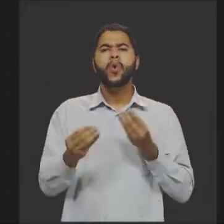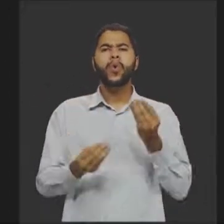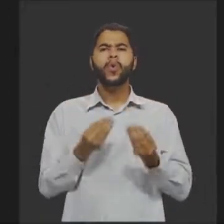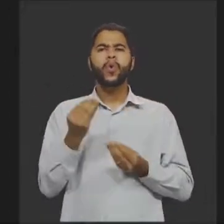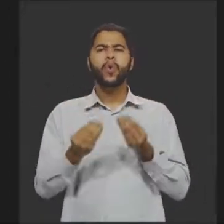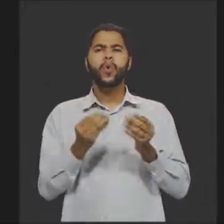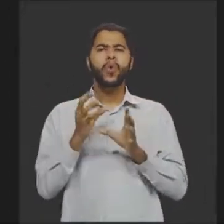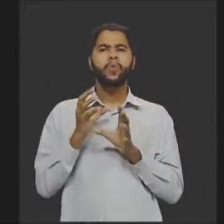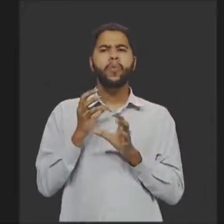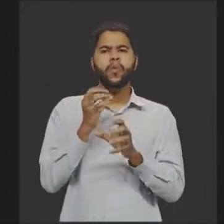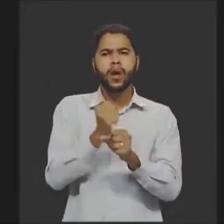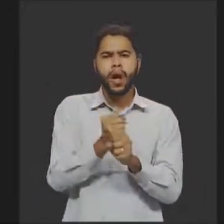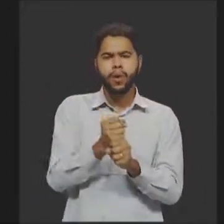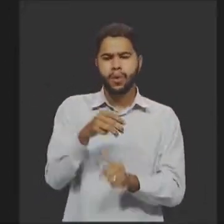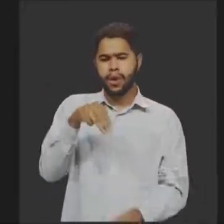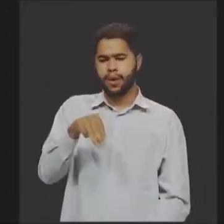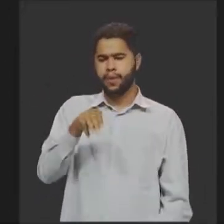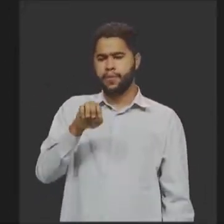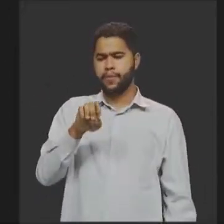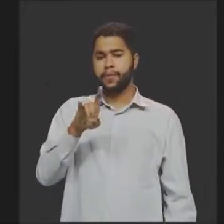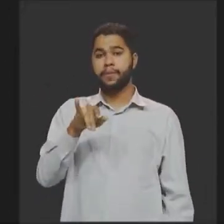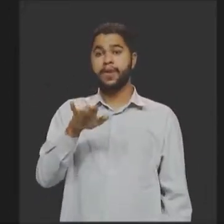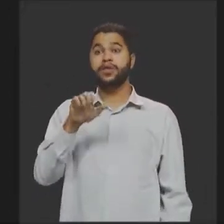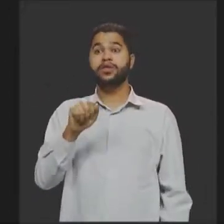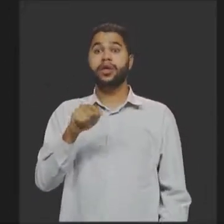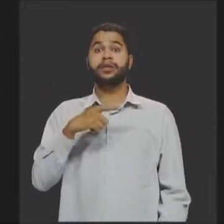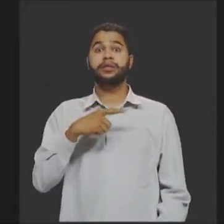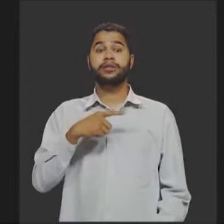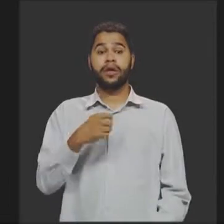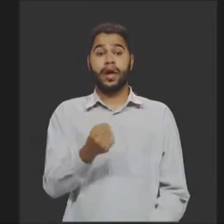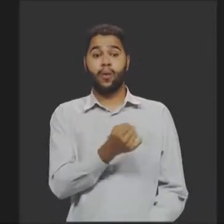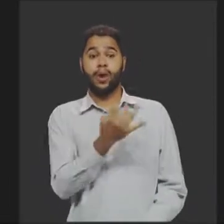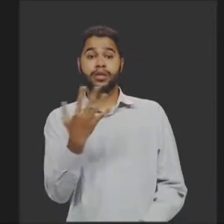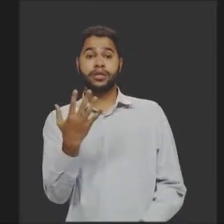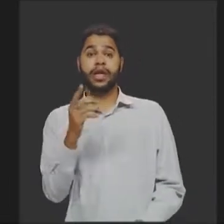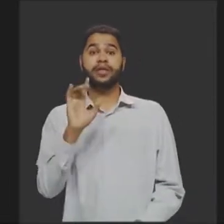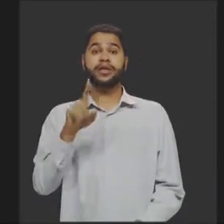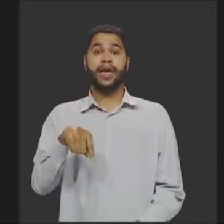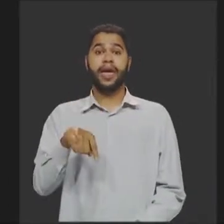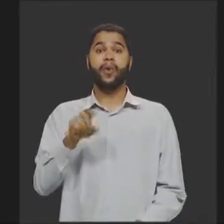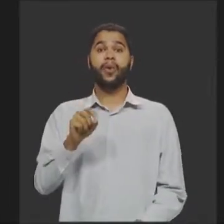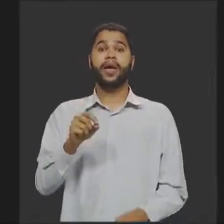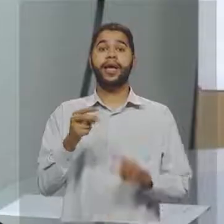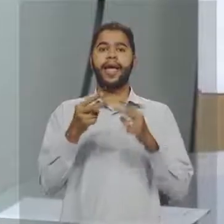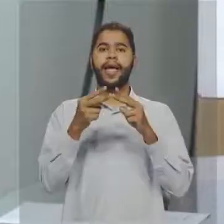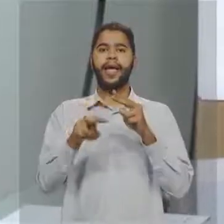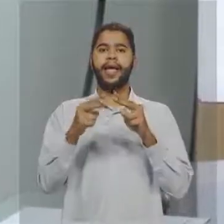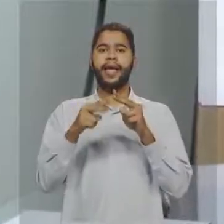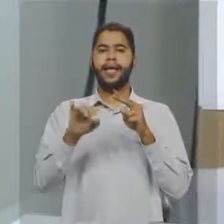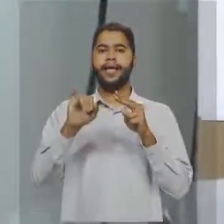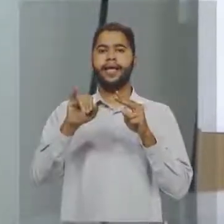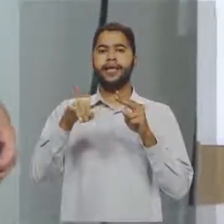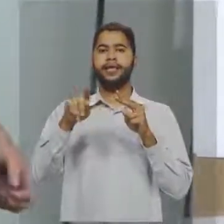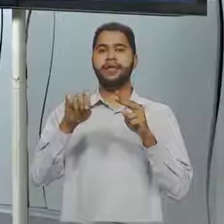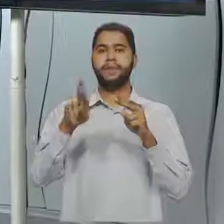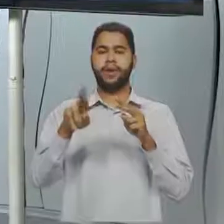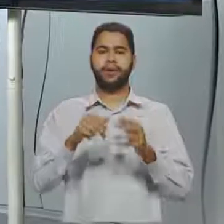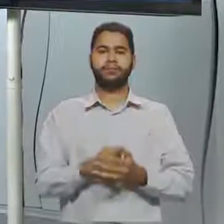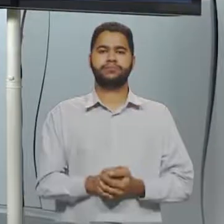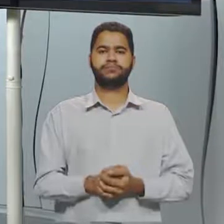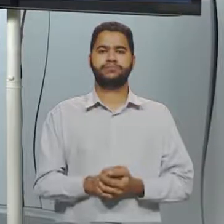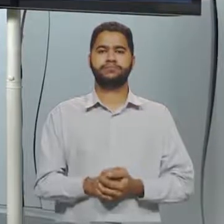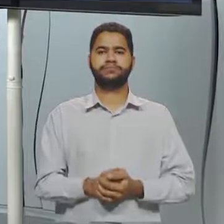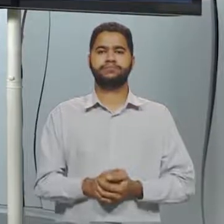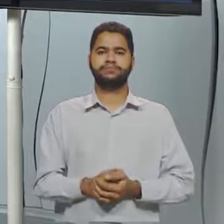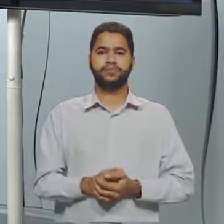para calcular a mediana quando a quantidade dos números é ímpar? Beleza, vamos lá. Quem que é? Não tem o nome, né? Não quis